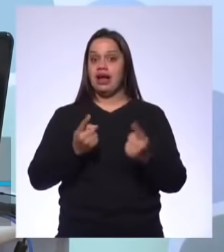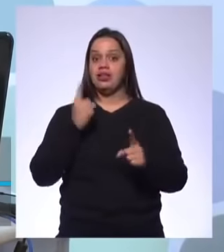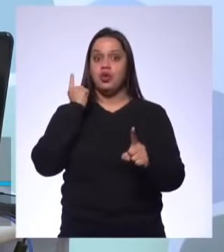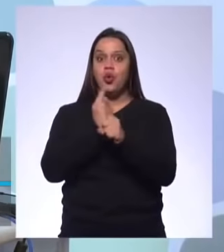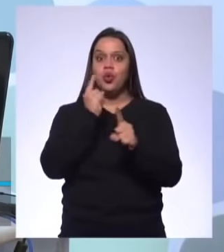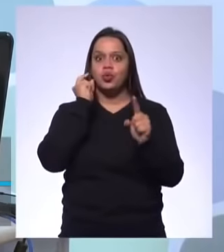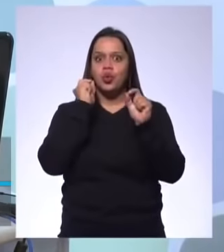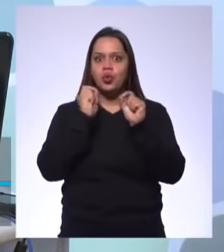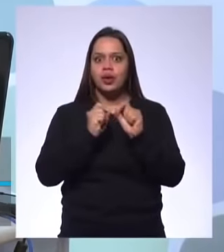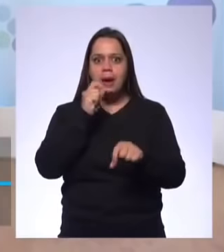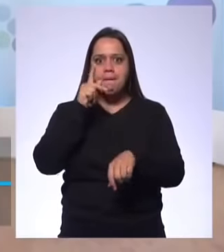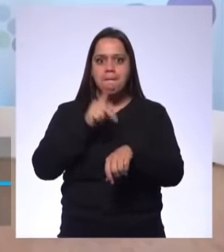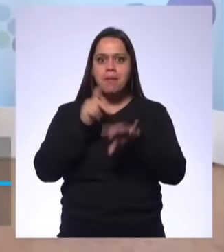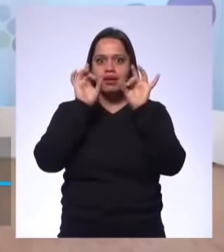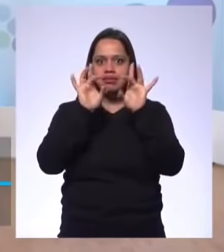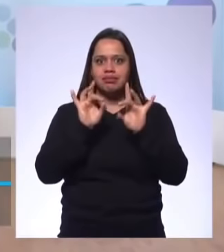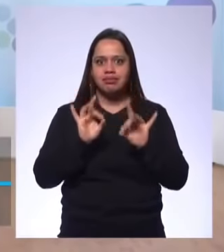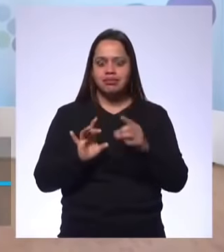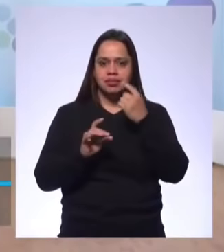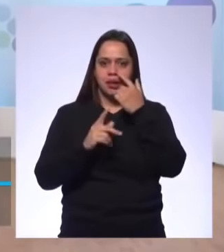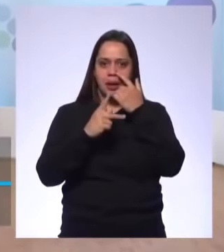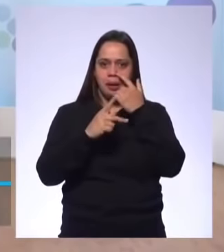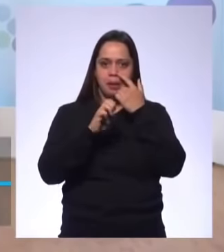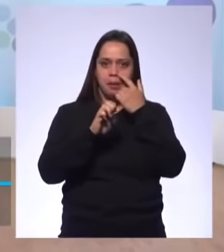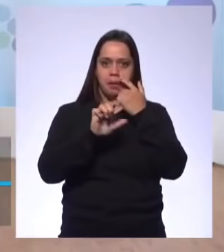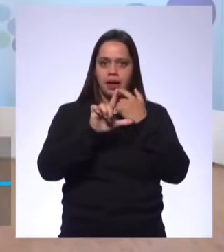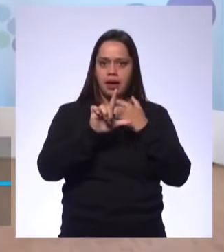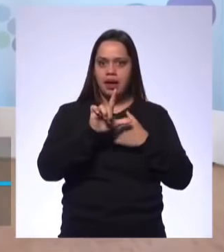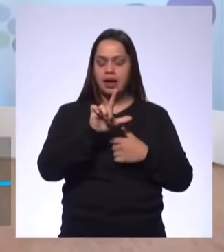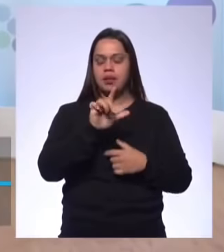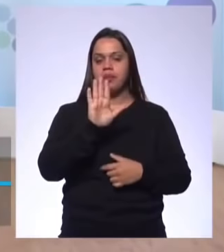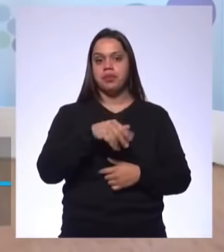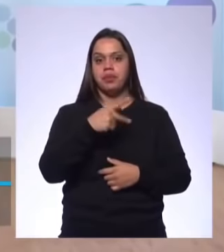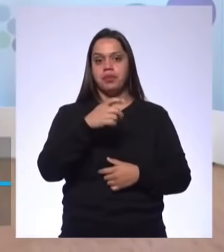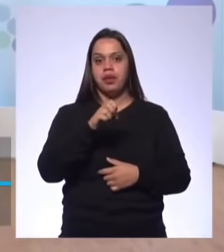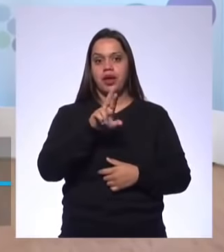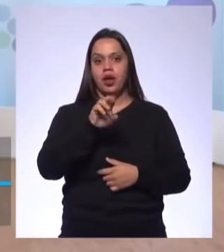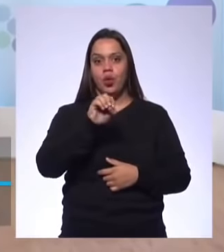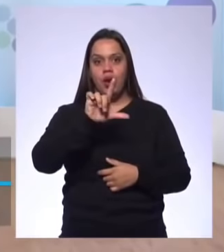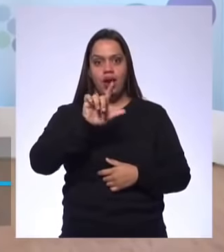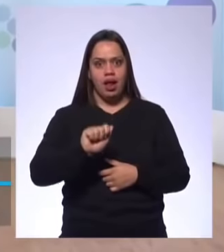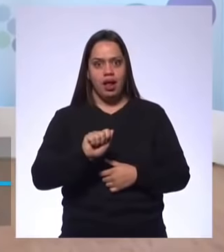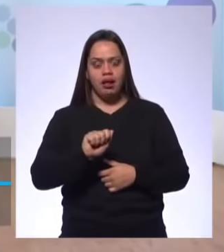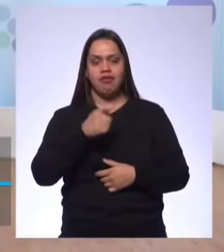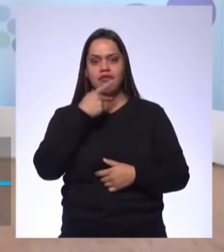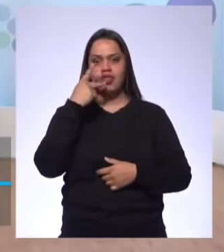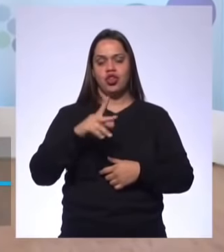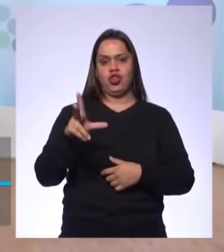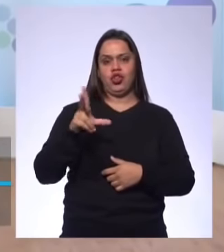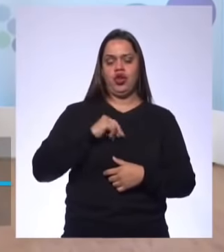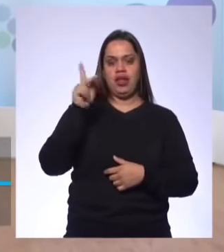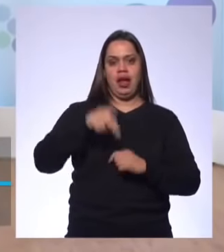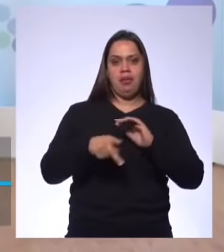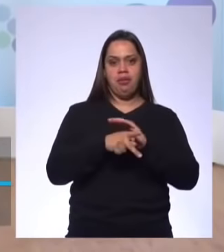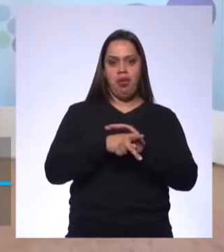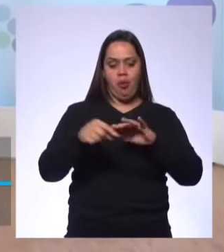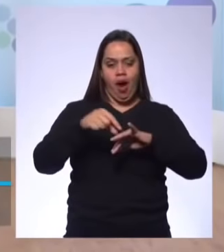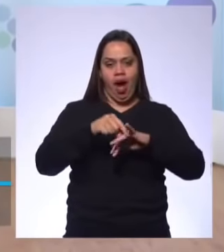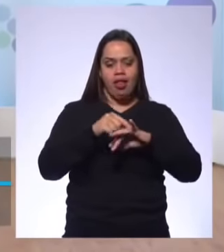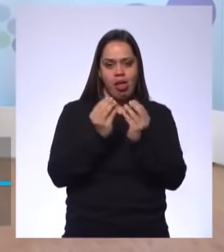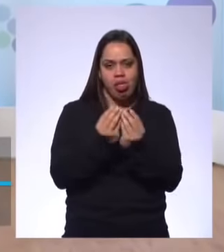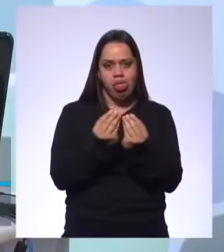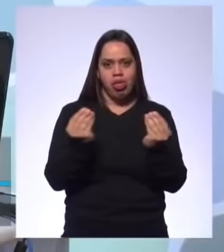pérola dentro do ovo. Gente, mas pérola é preciosa, Aí você né? pensa, nossa, então, né? Foi o anel que se dissolveu, tal. Ela só